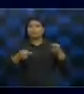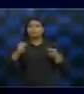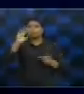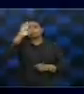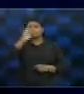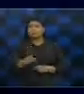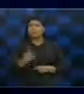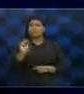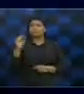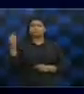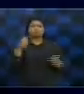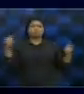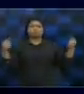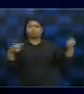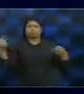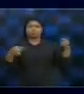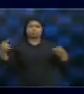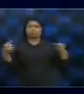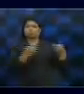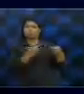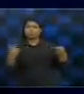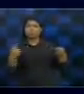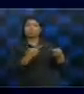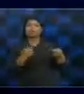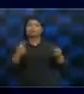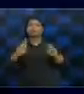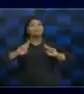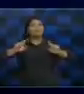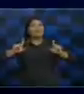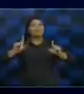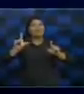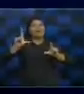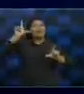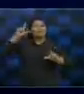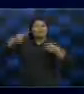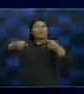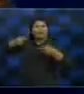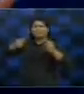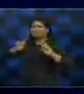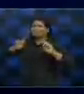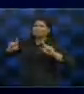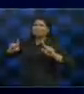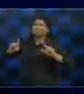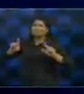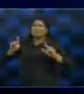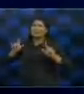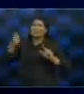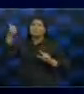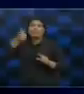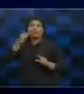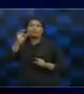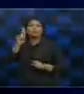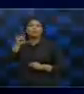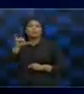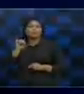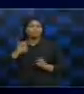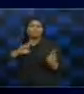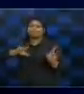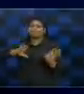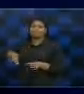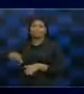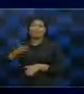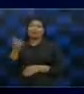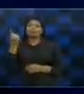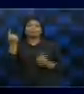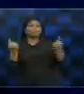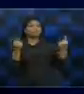entre os dois candidatos, num formato diferente dos outros que já realizamos aqui, inclusive no primeiro turno, onde vocês poderão